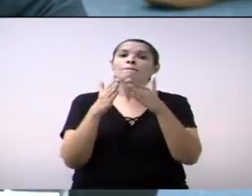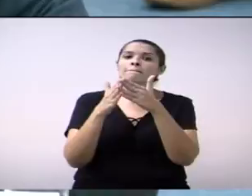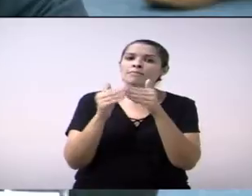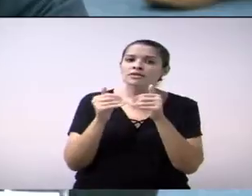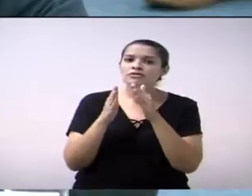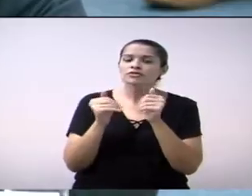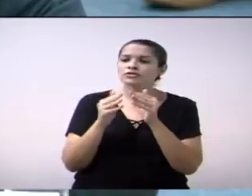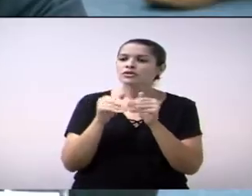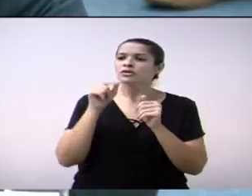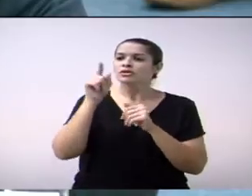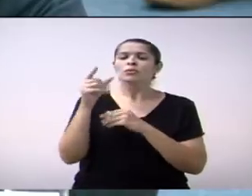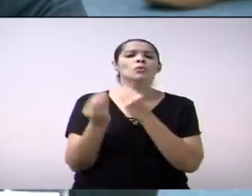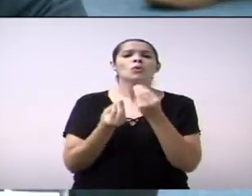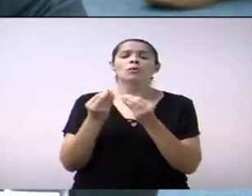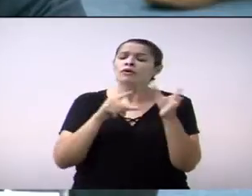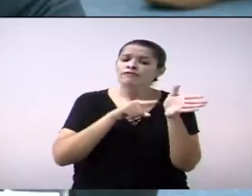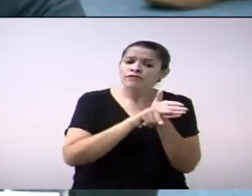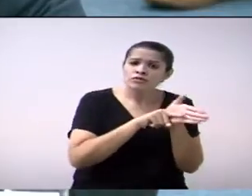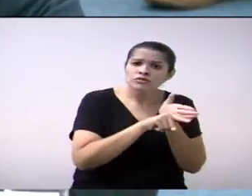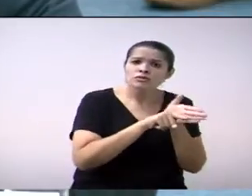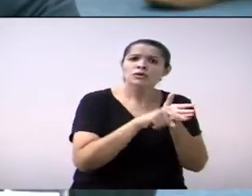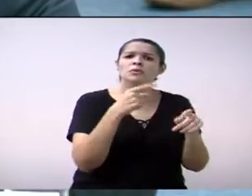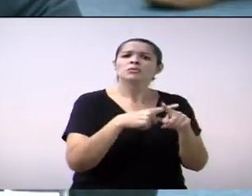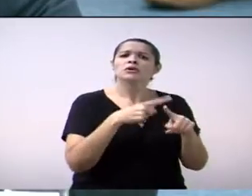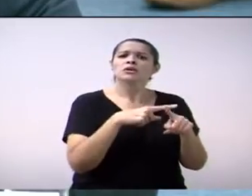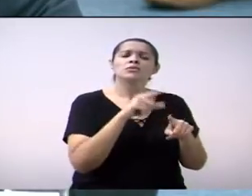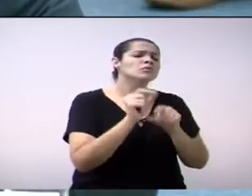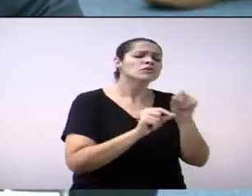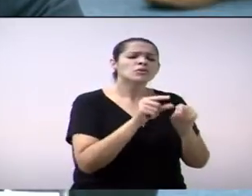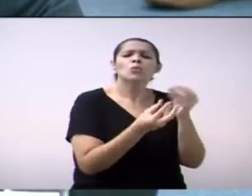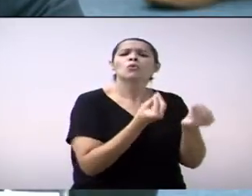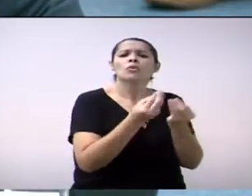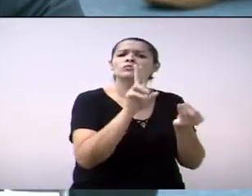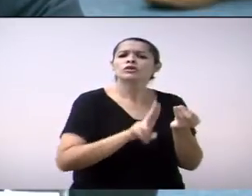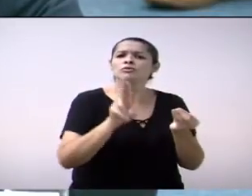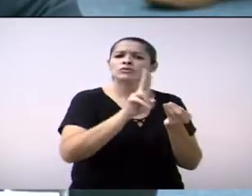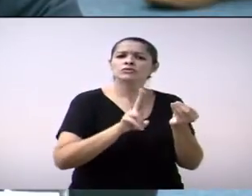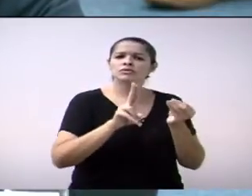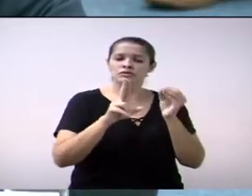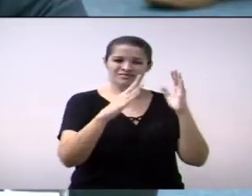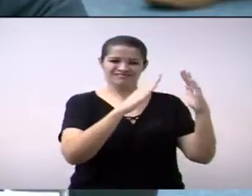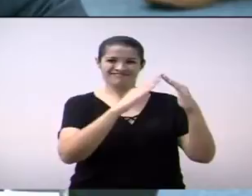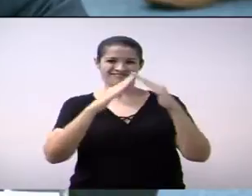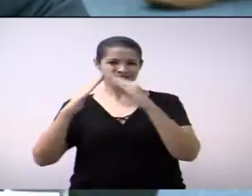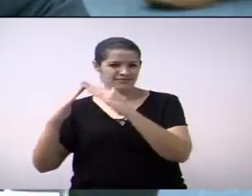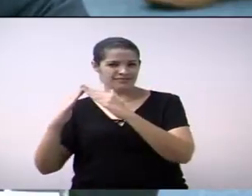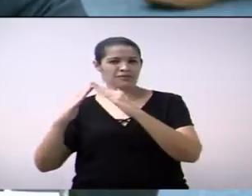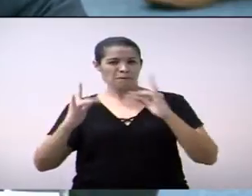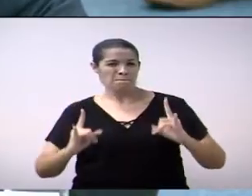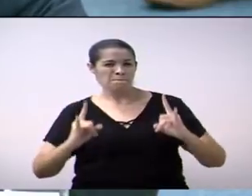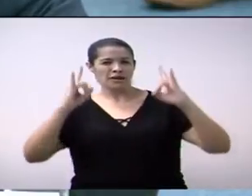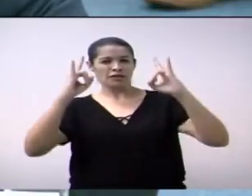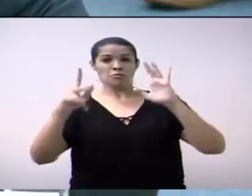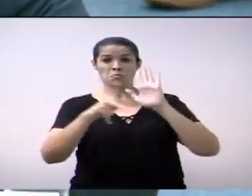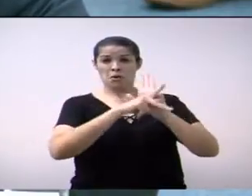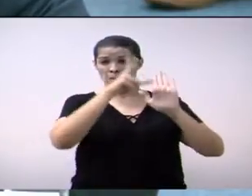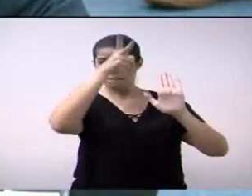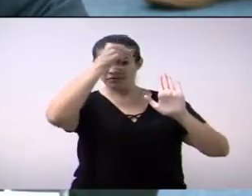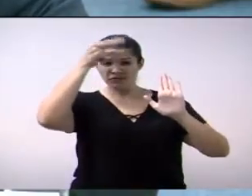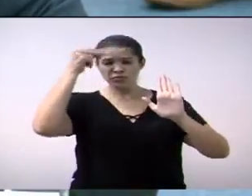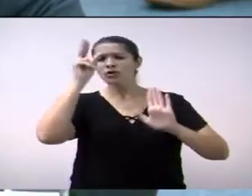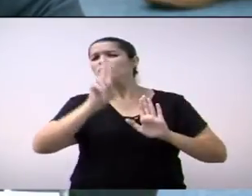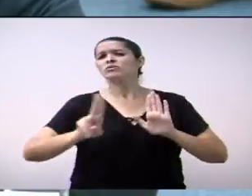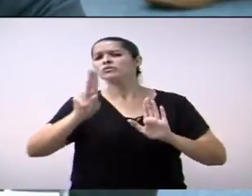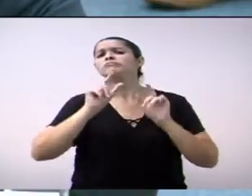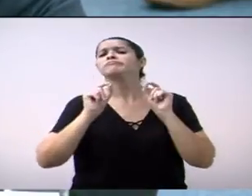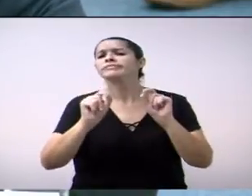certeza contribuirá com as investigações dessa comissão, rumo aos esclarecimentos de todos os fatos